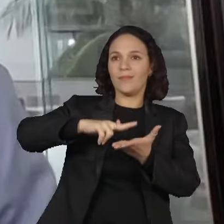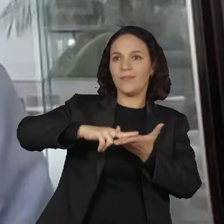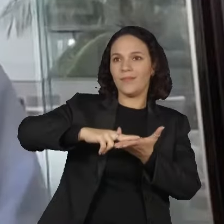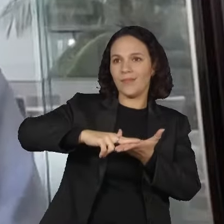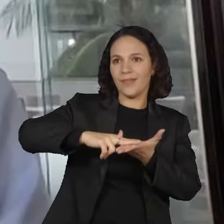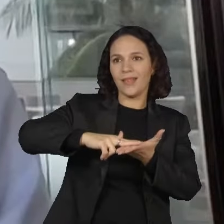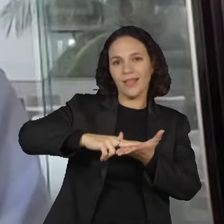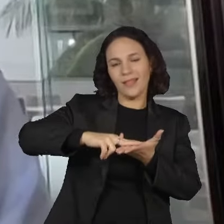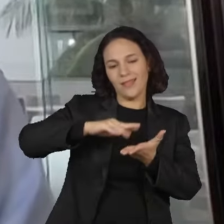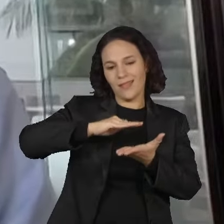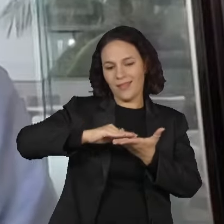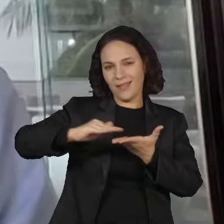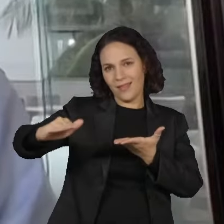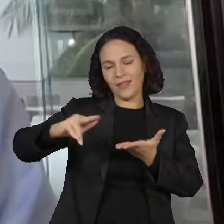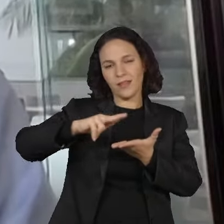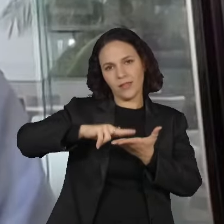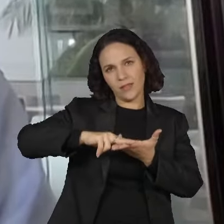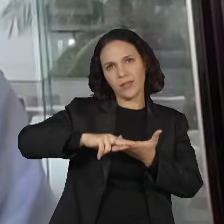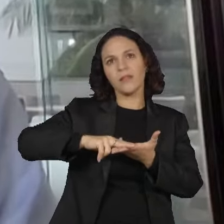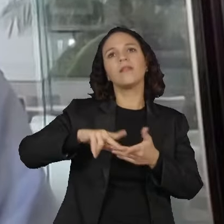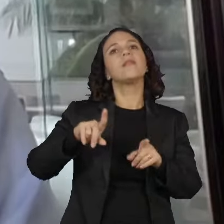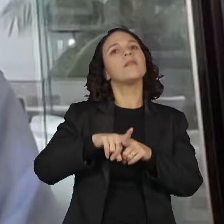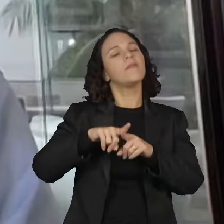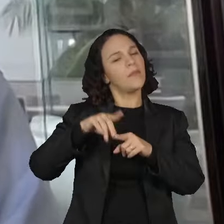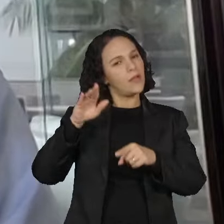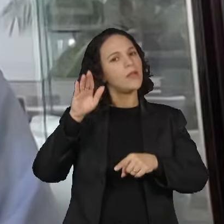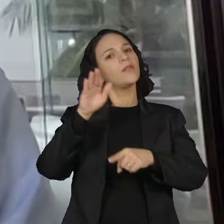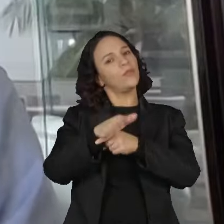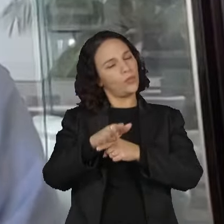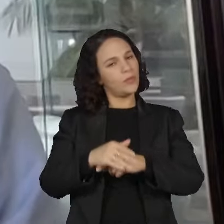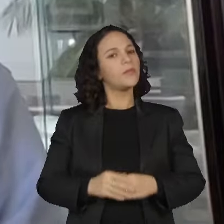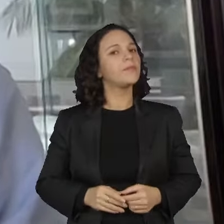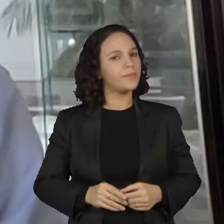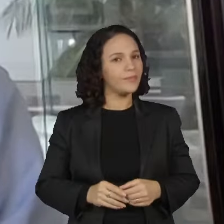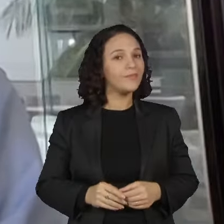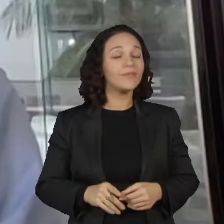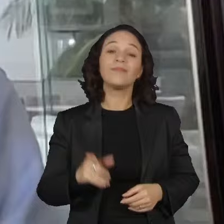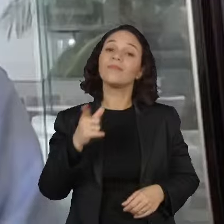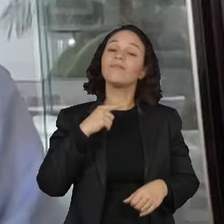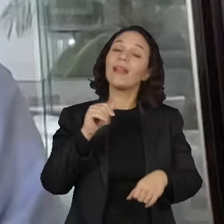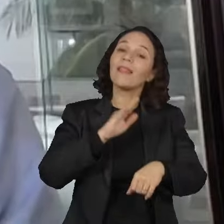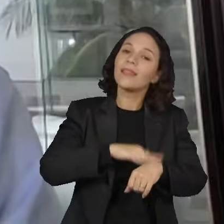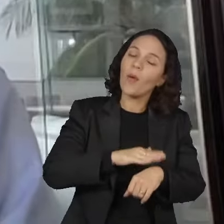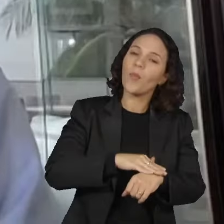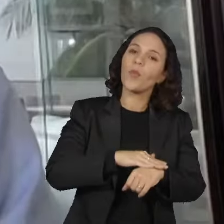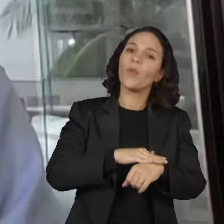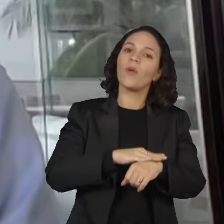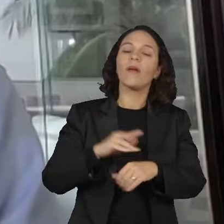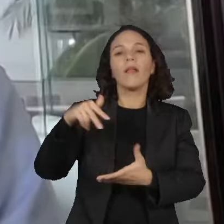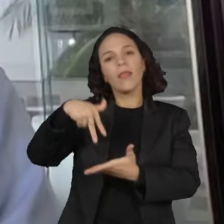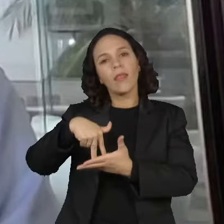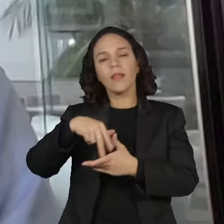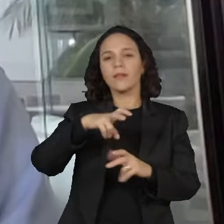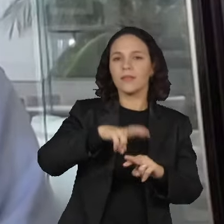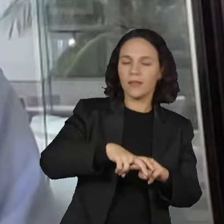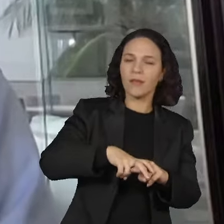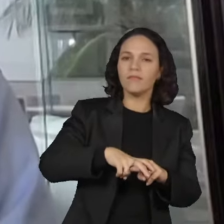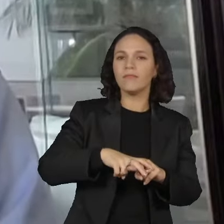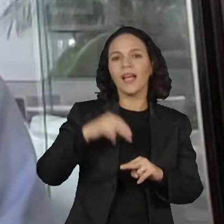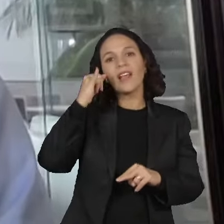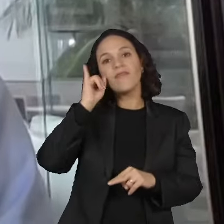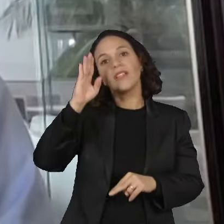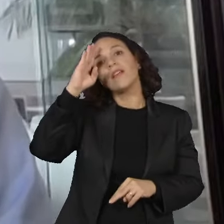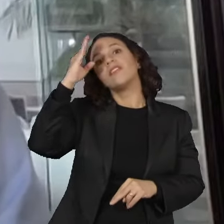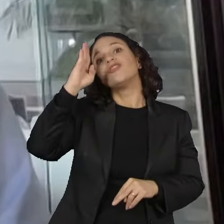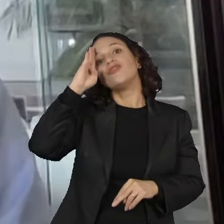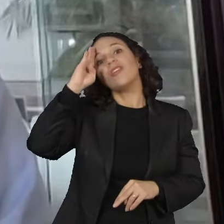em repouso, né, deitado, isso seria uma recomendação, que você fracione esses períodos de tempo prolongado na posição